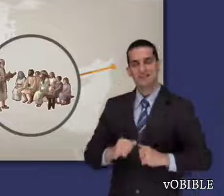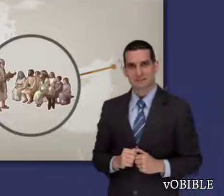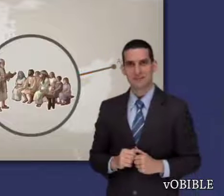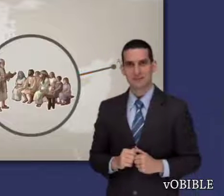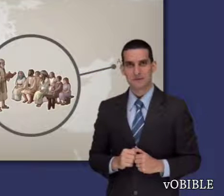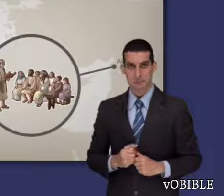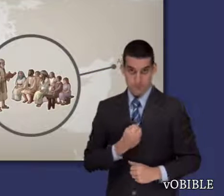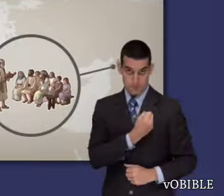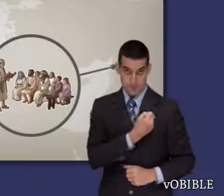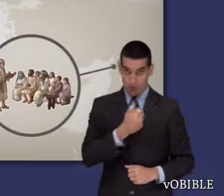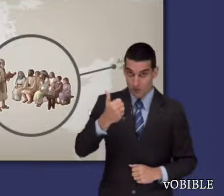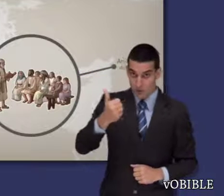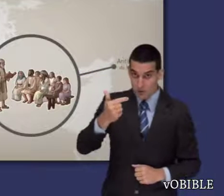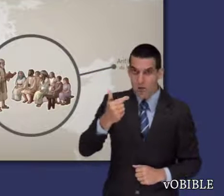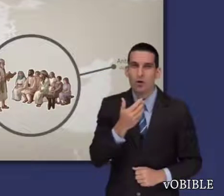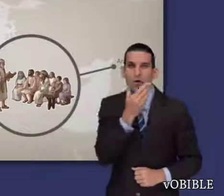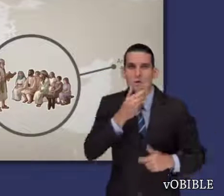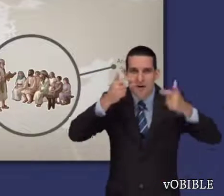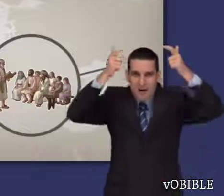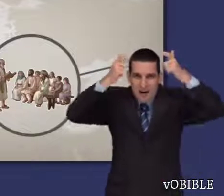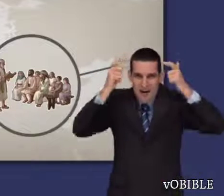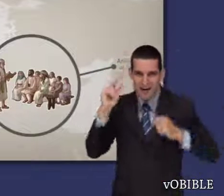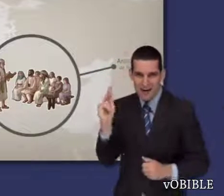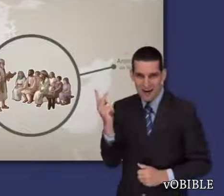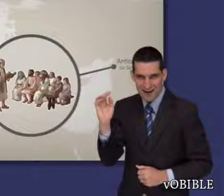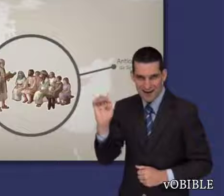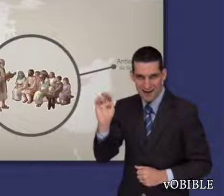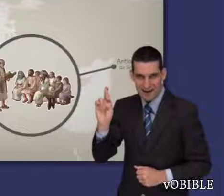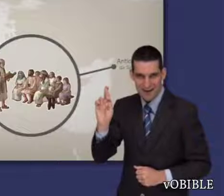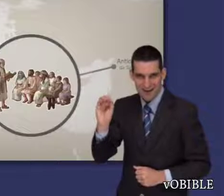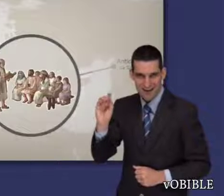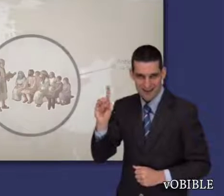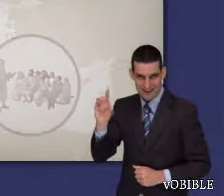é usada pela primeira vez para identificar os discípulos de Cristo.